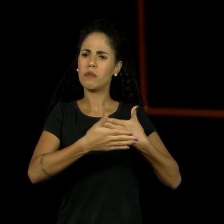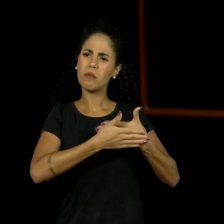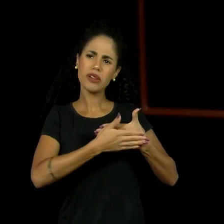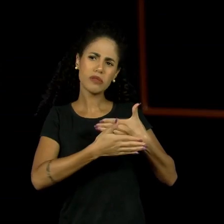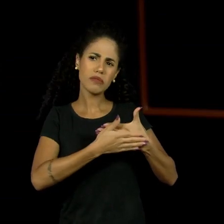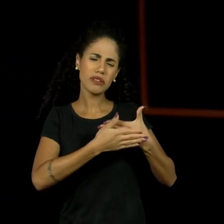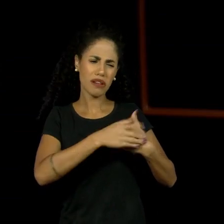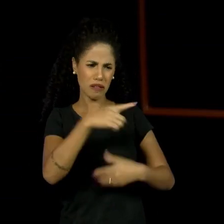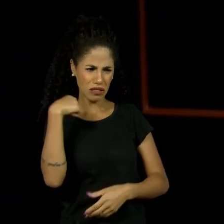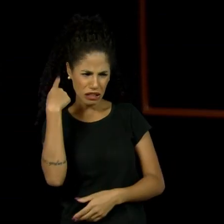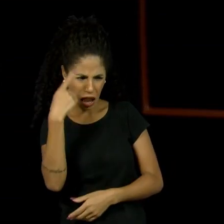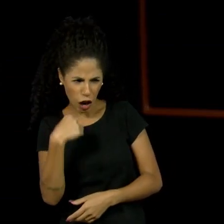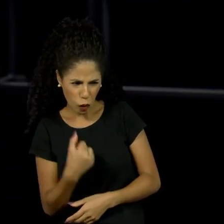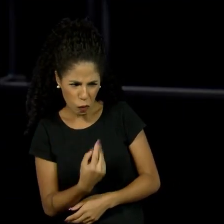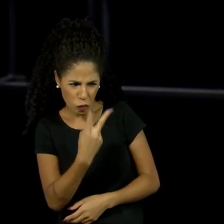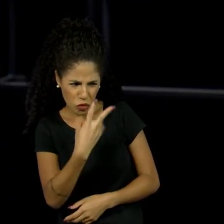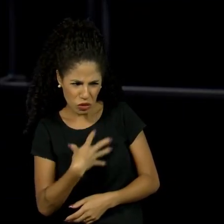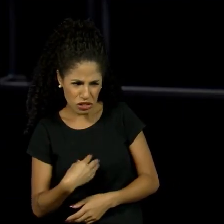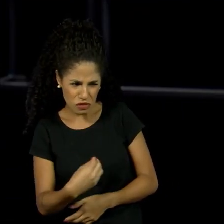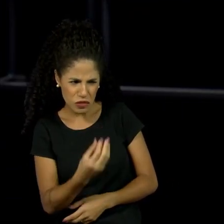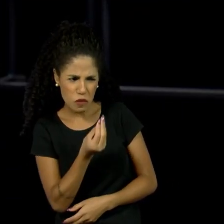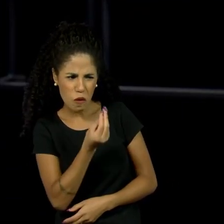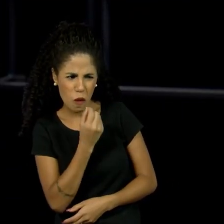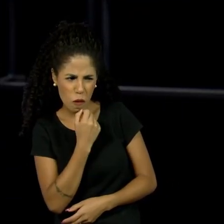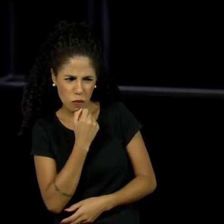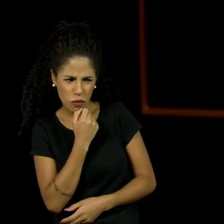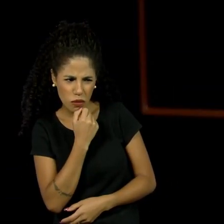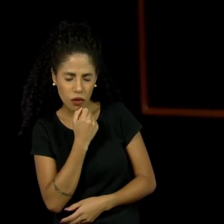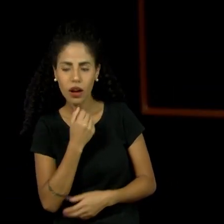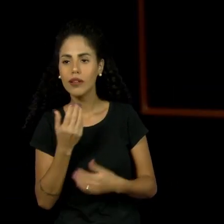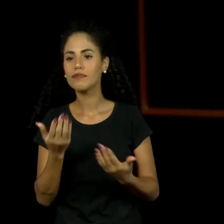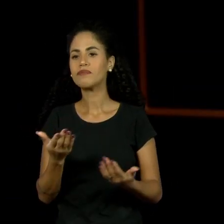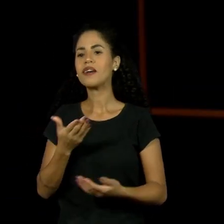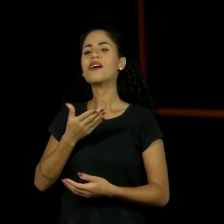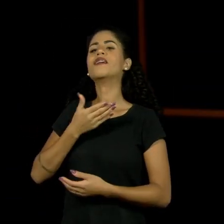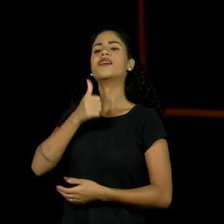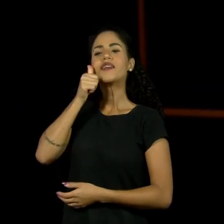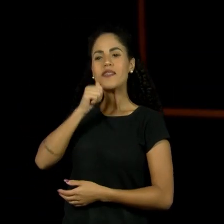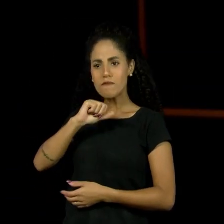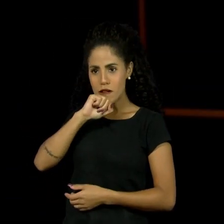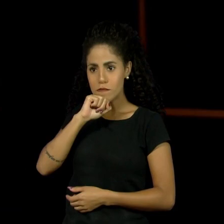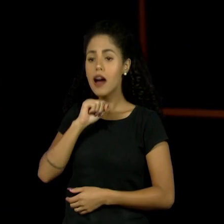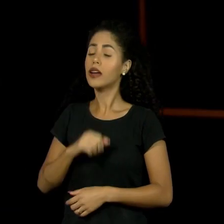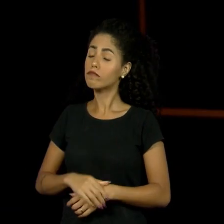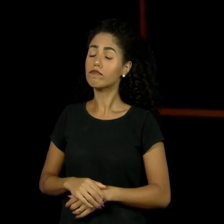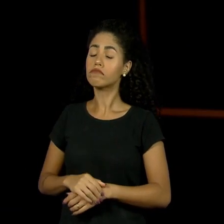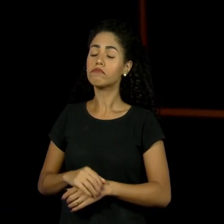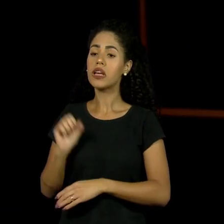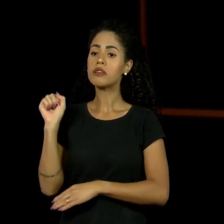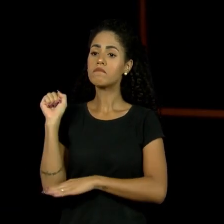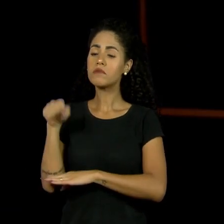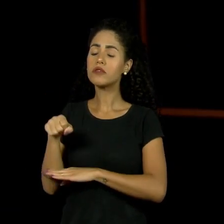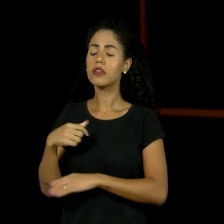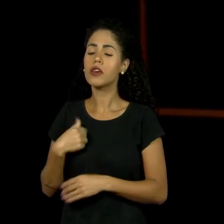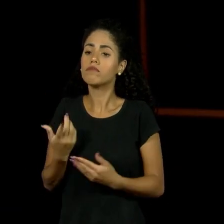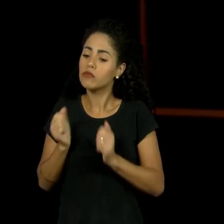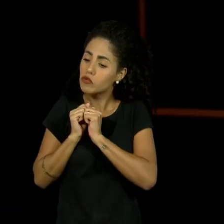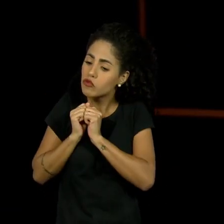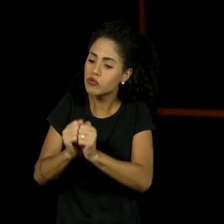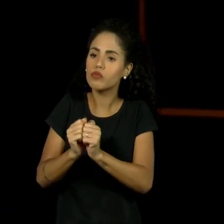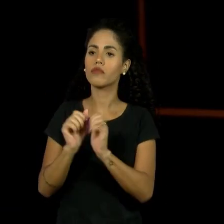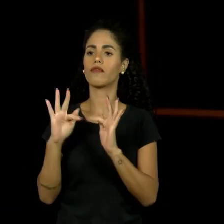você está louco, 2 meninos, o que você vai... E a dona Ica sempre, não, sempre